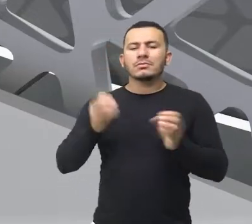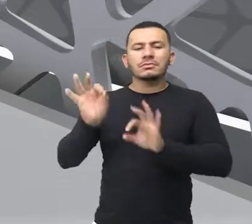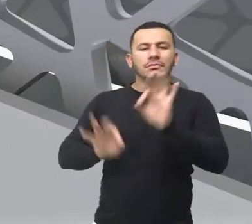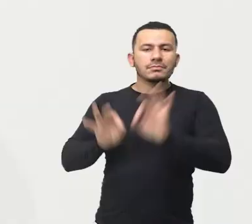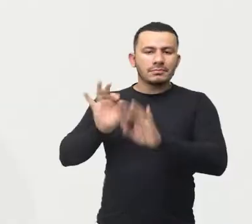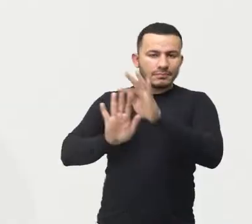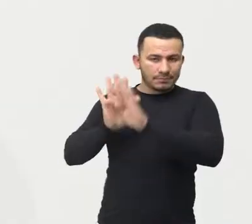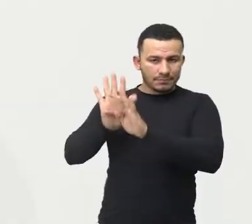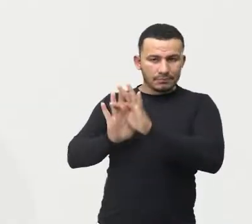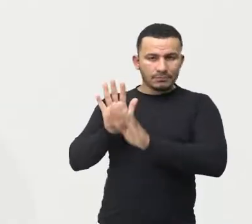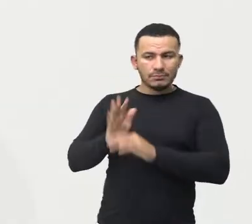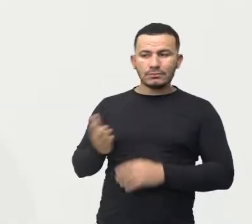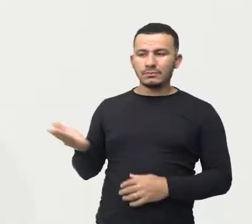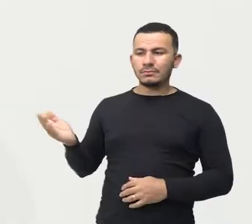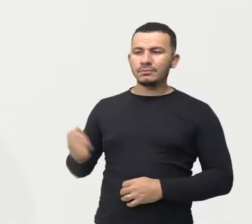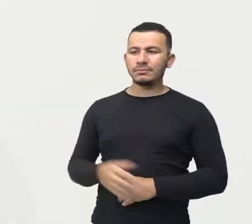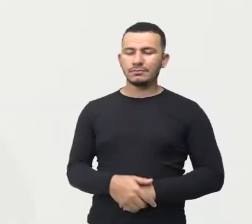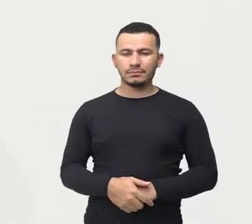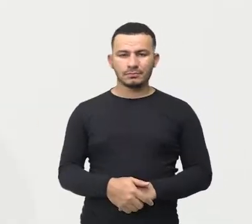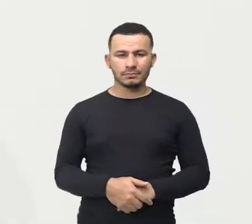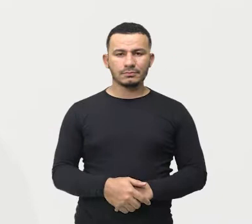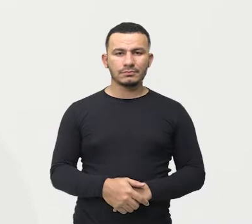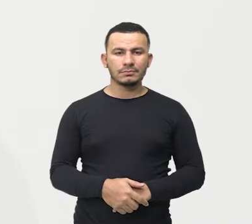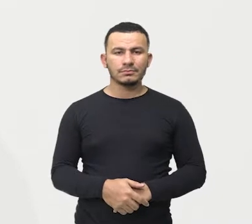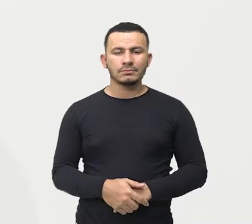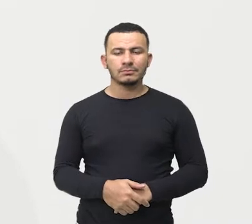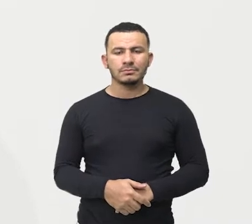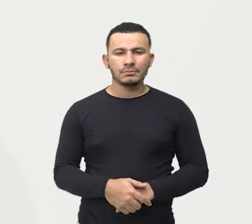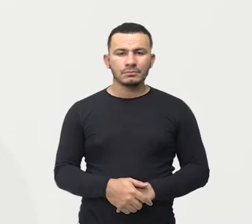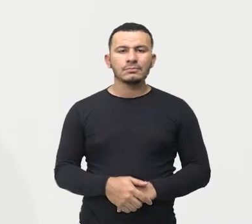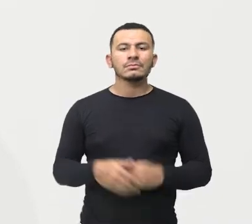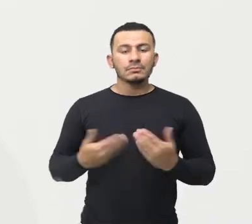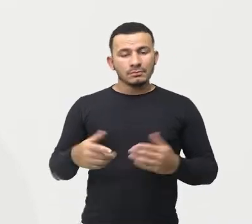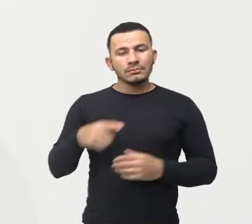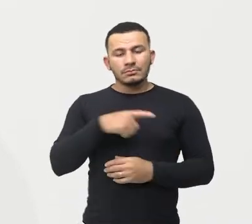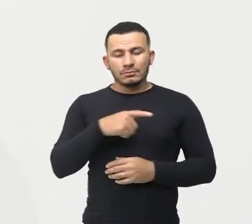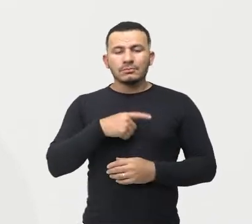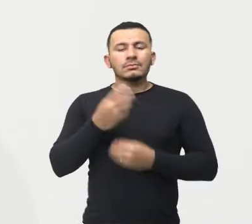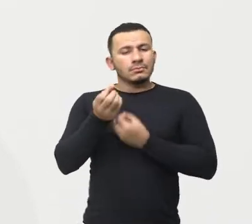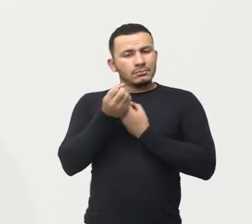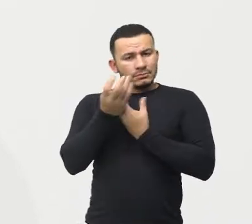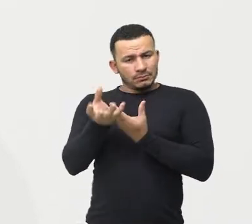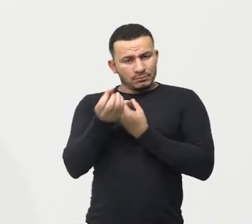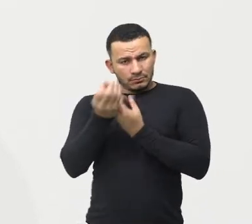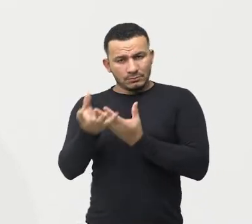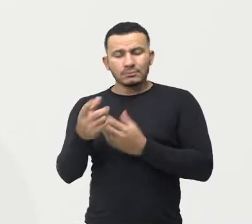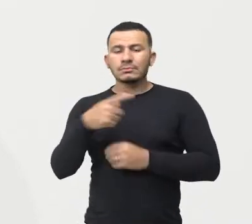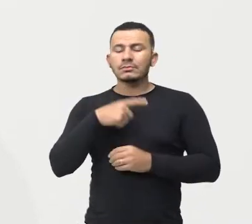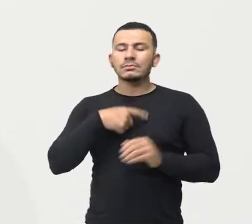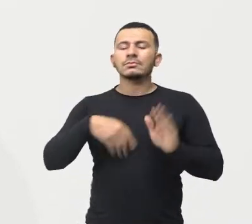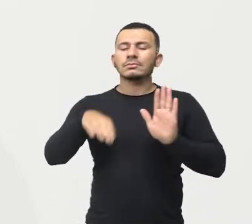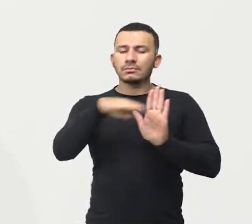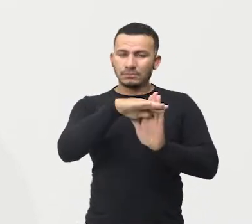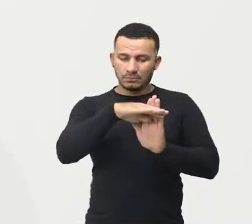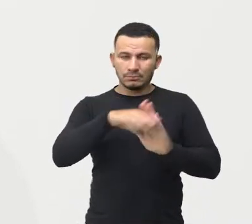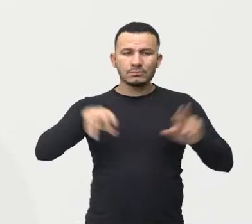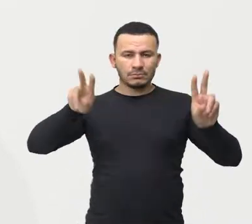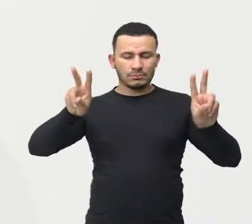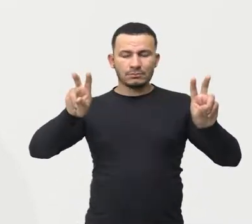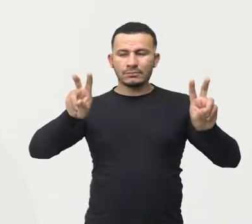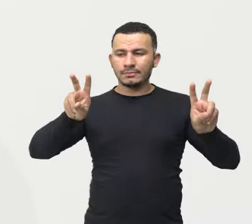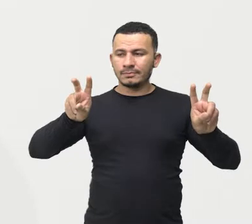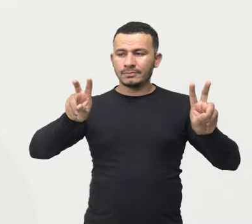de uma notícia? Colocando aí para vocês, olha só. A notícia, ela pode apresentar